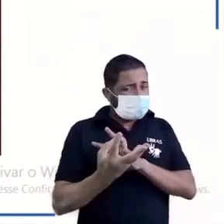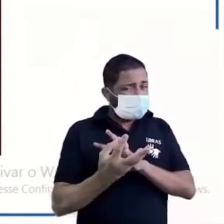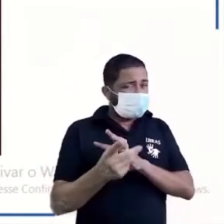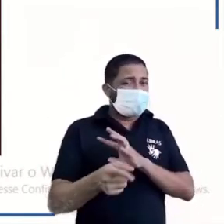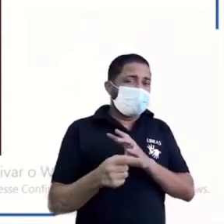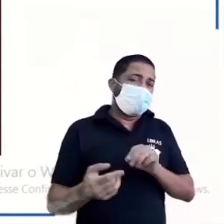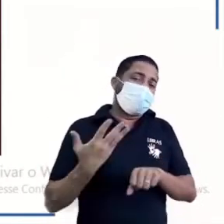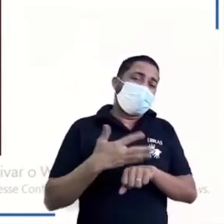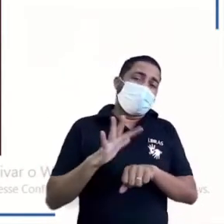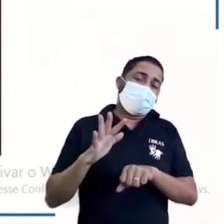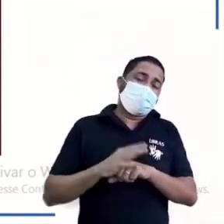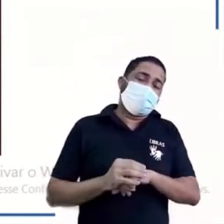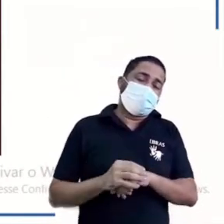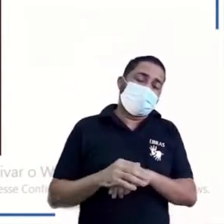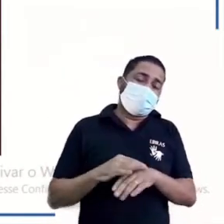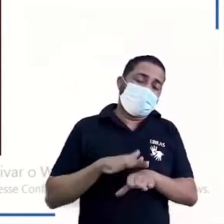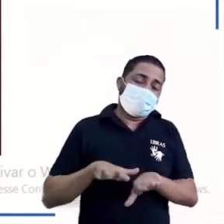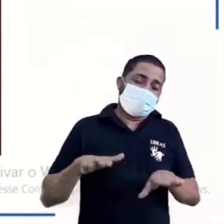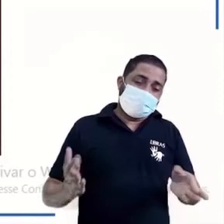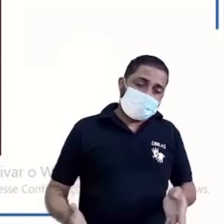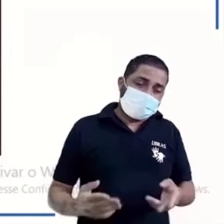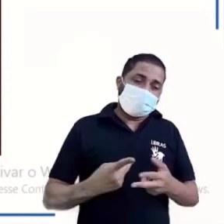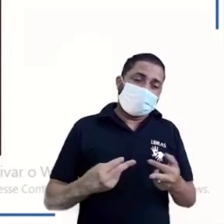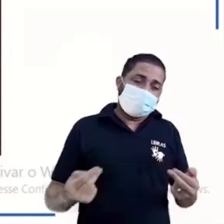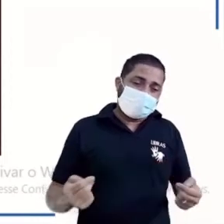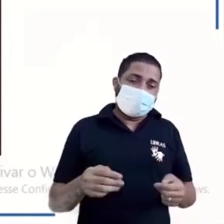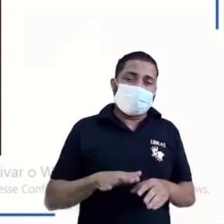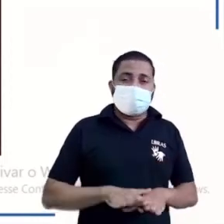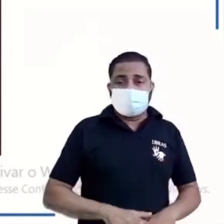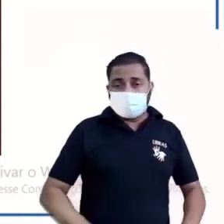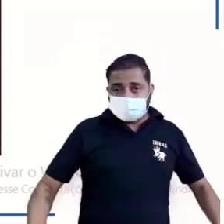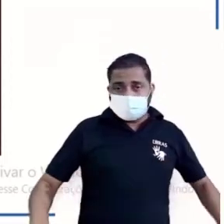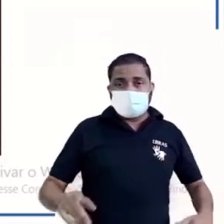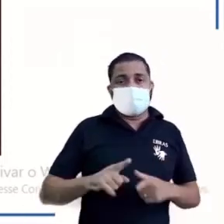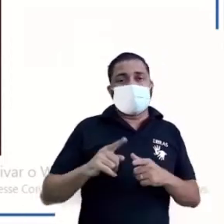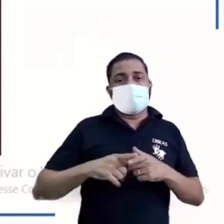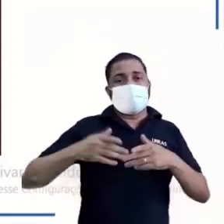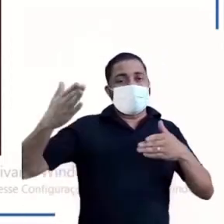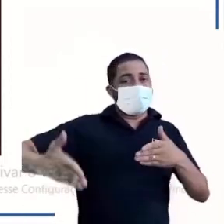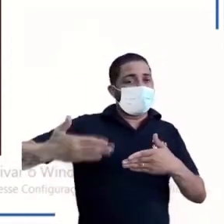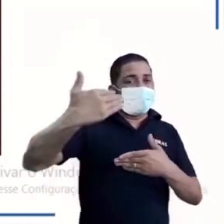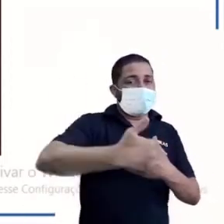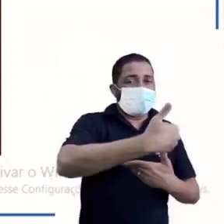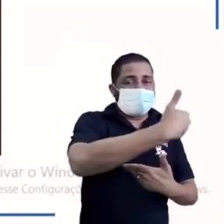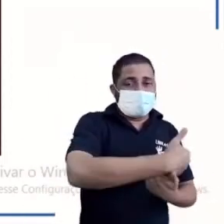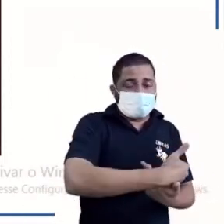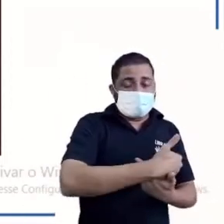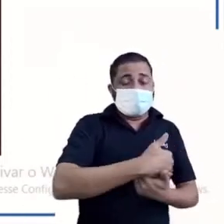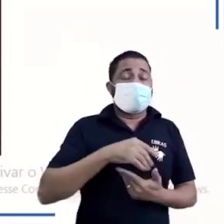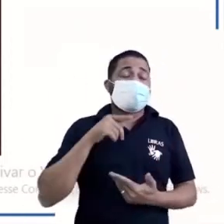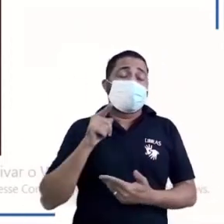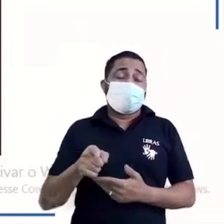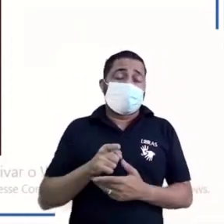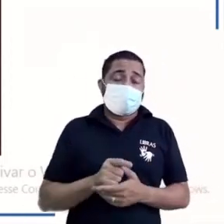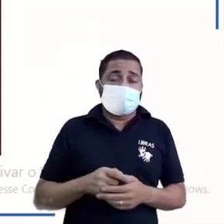branco a partir dos móveis e de composições de piso e de parede, né? Então essa é uma forma de